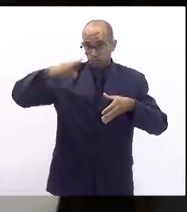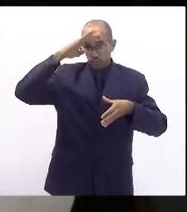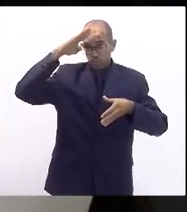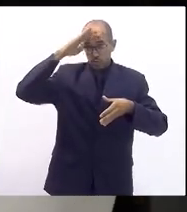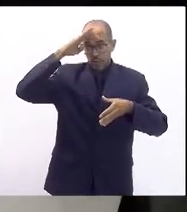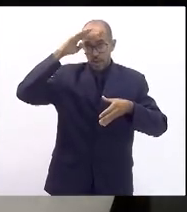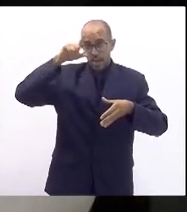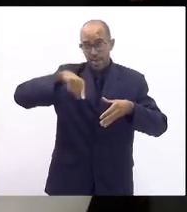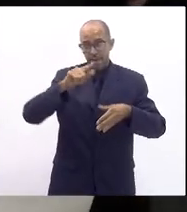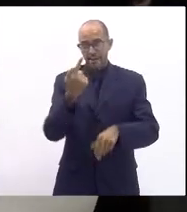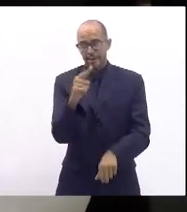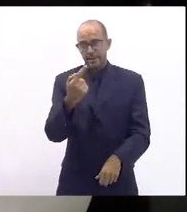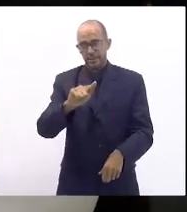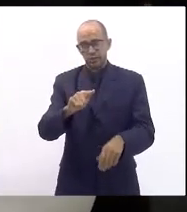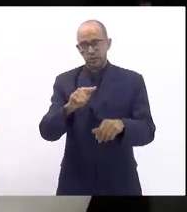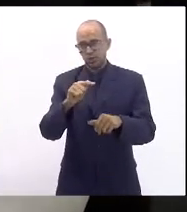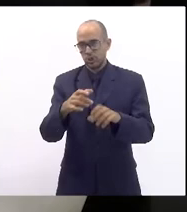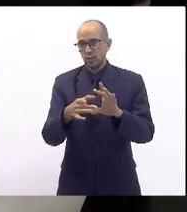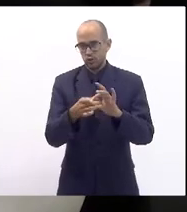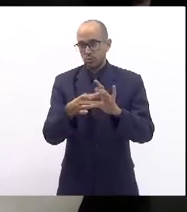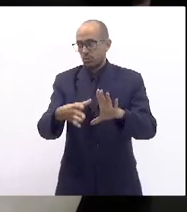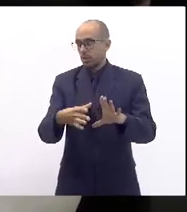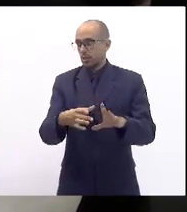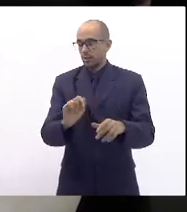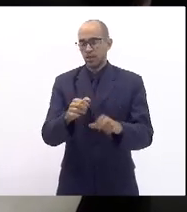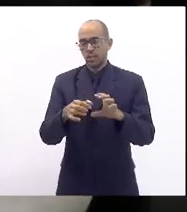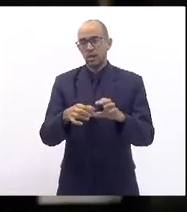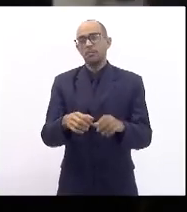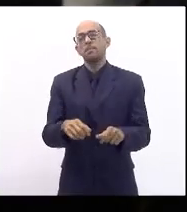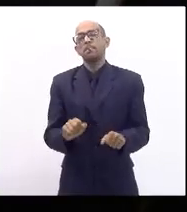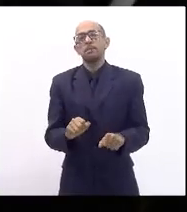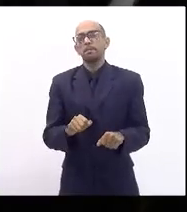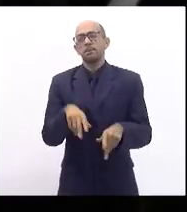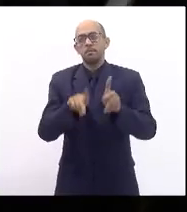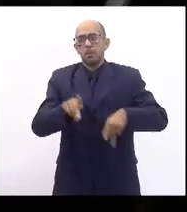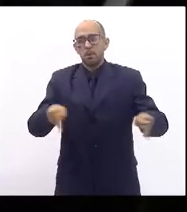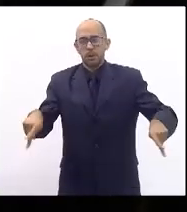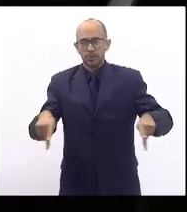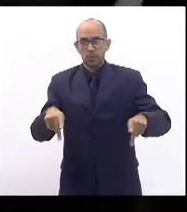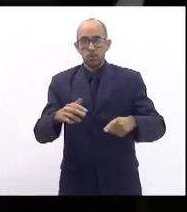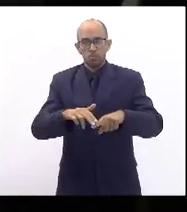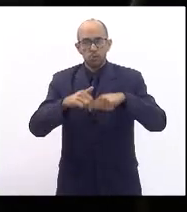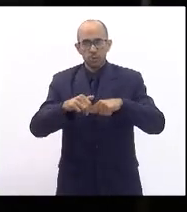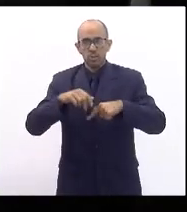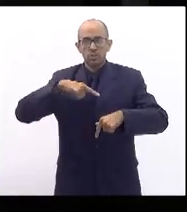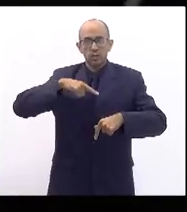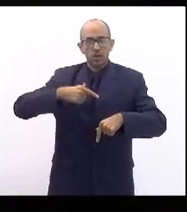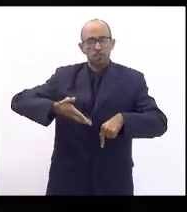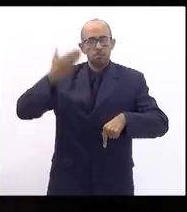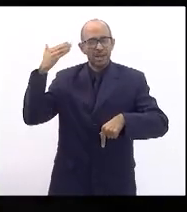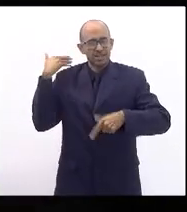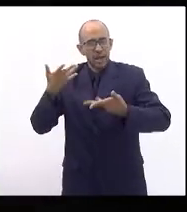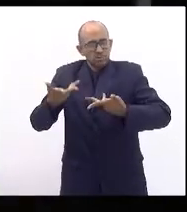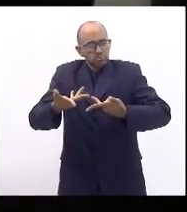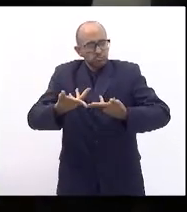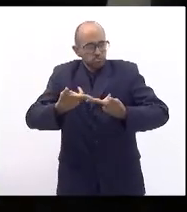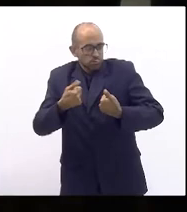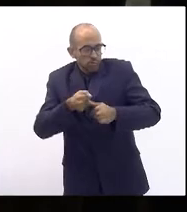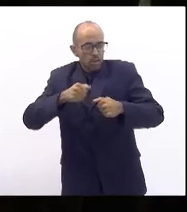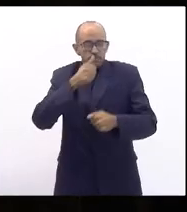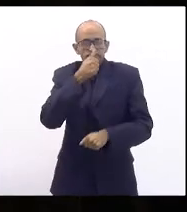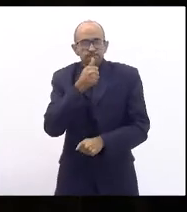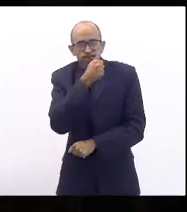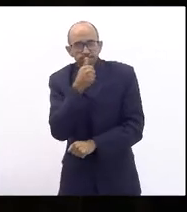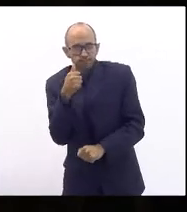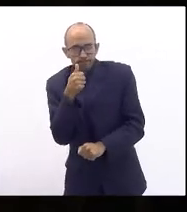soberania e Independência de um povo assim contemplamos um passado de glórias tradições e sacrifícios